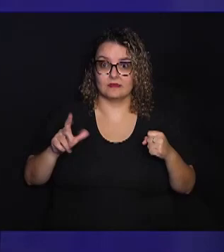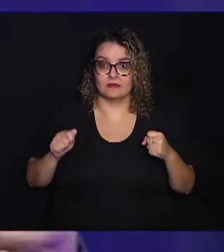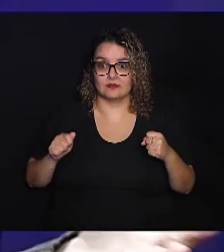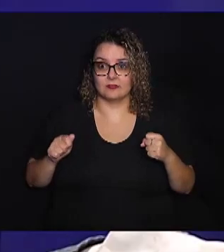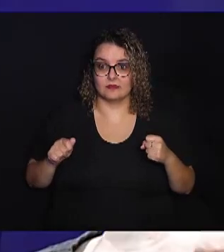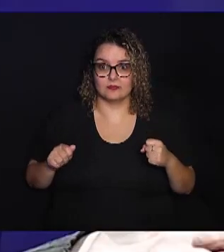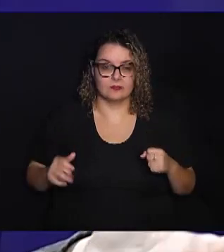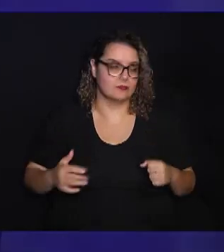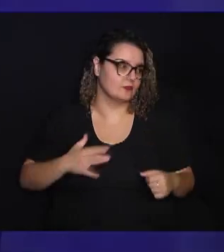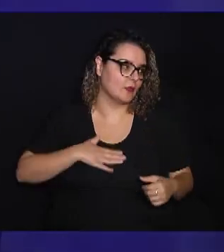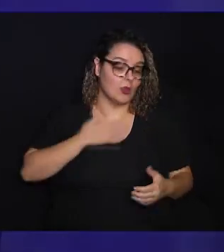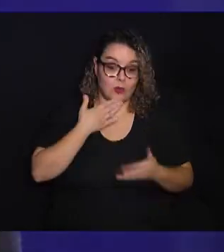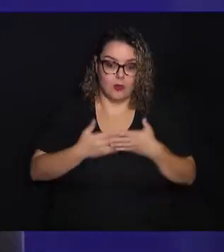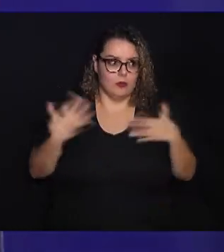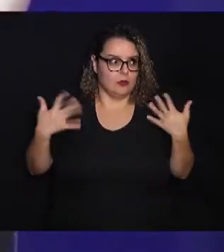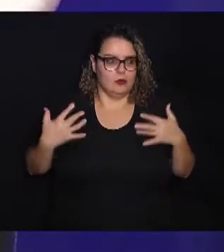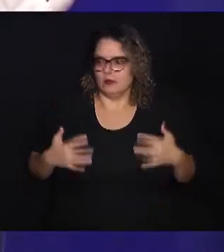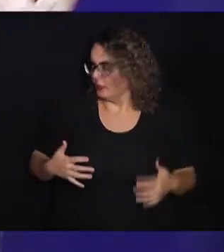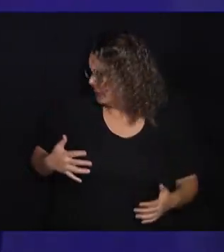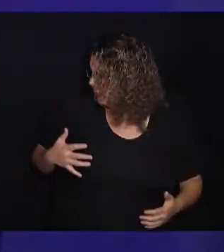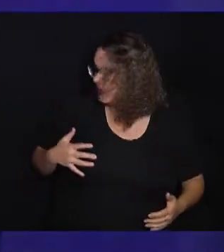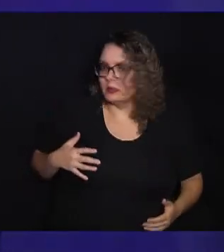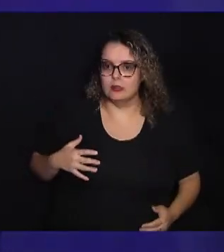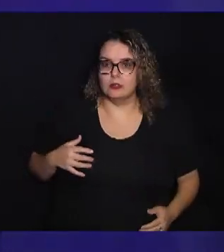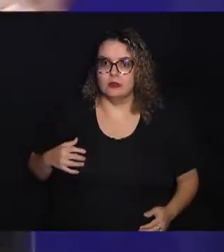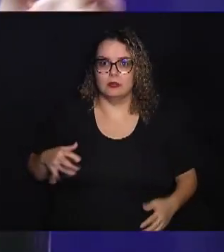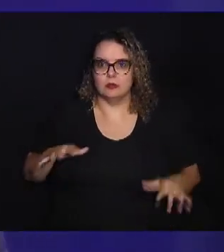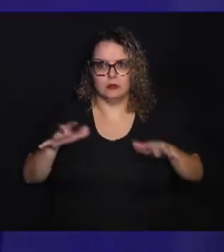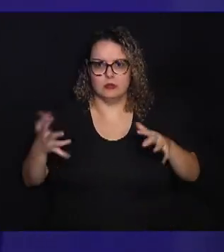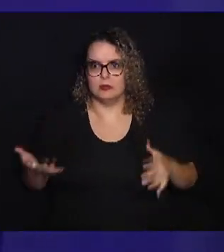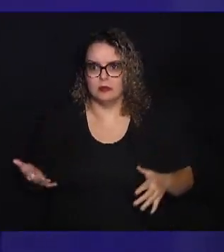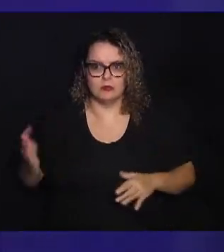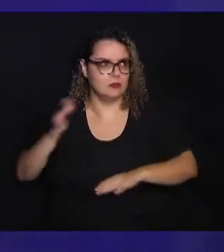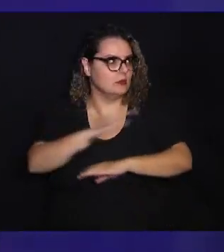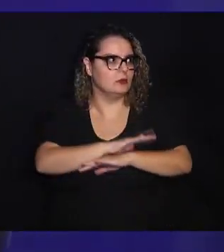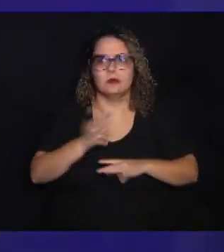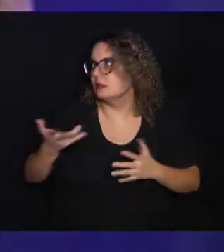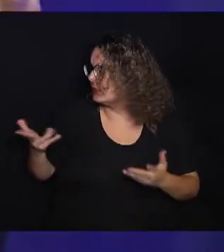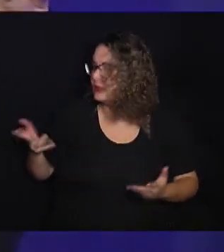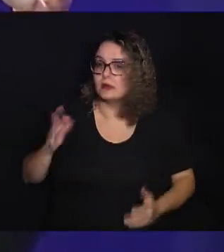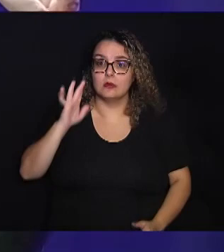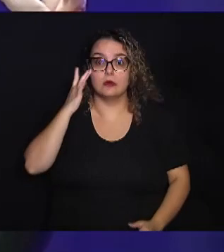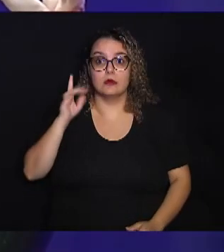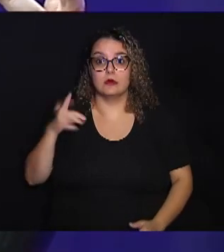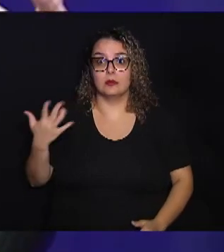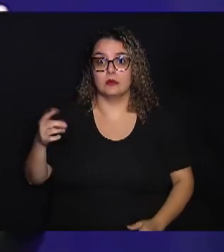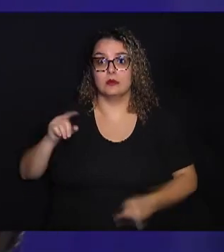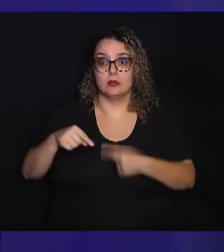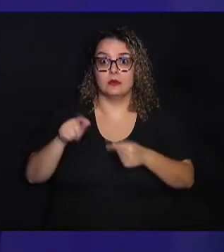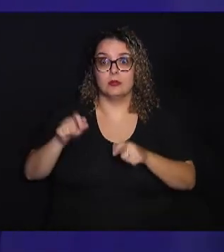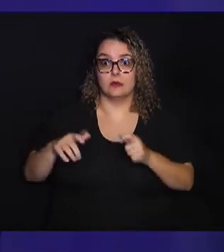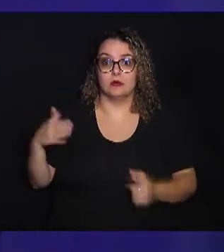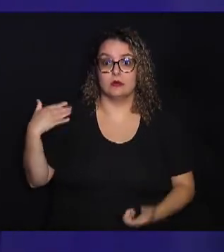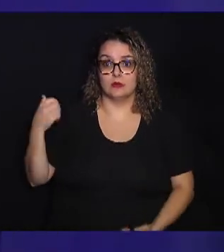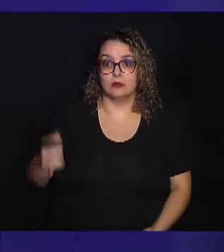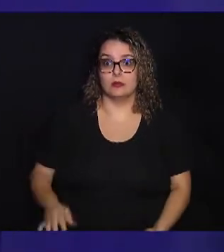levei um susto, porque eu falei: "Assombração", eu olhei para a janela, eu achei que era alguém me chamando, aí,